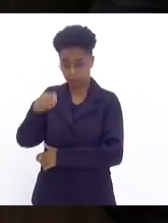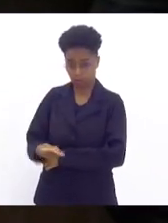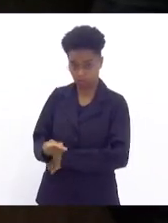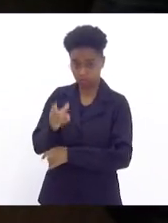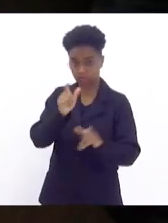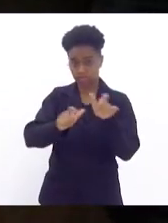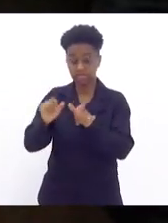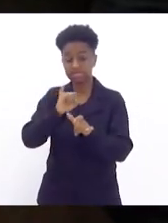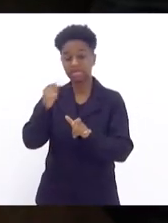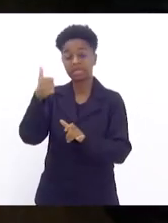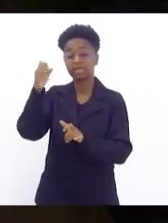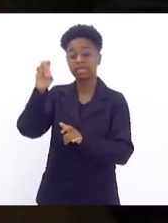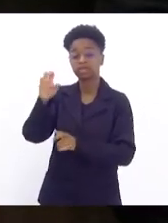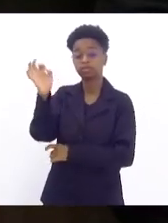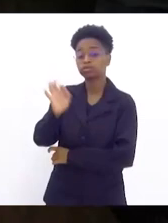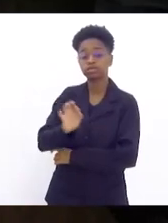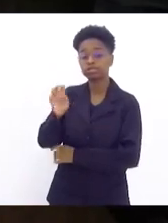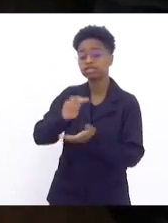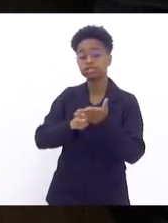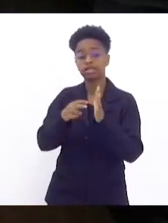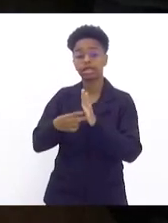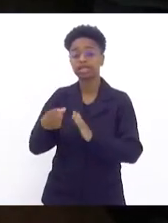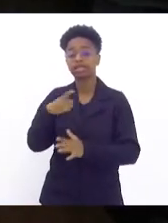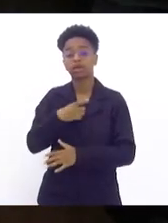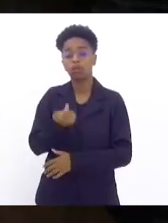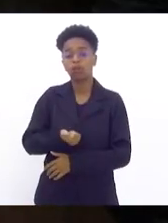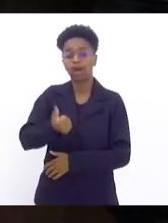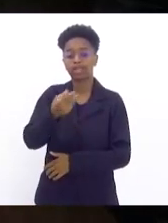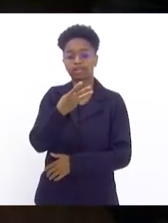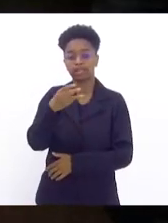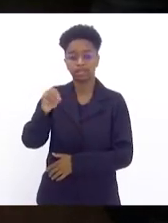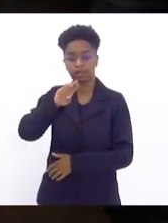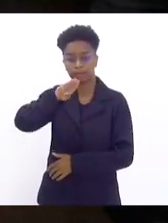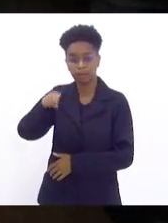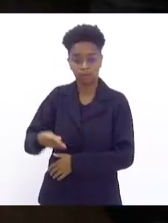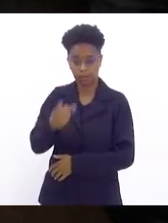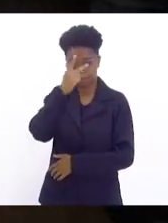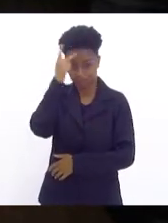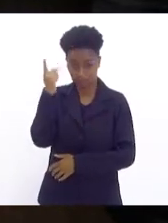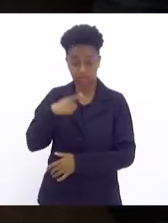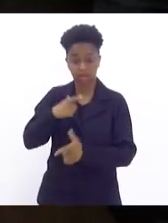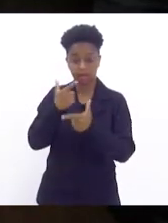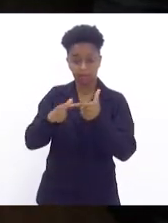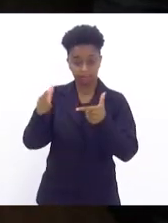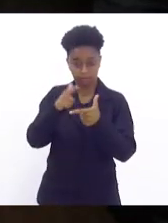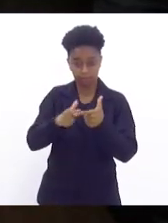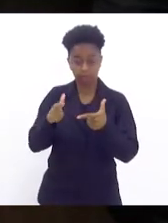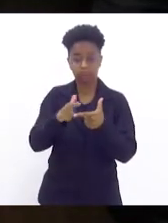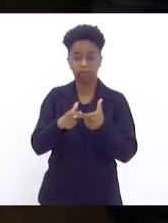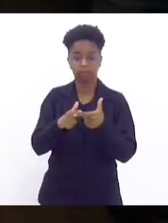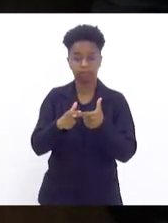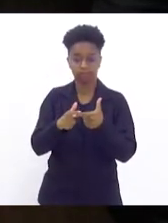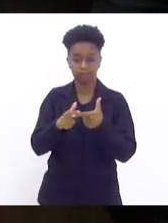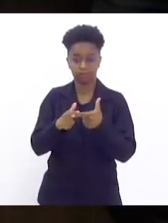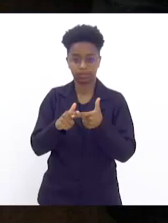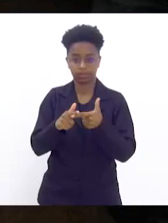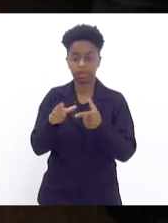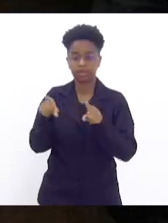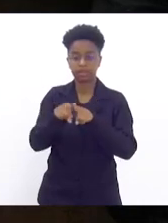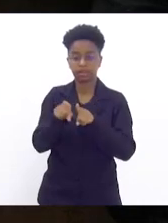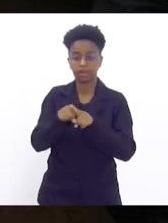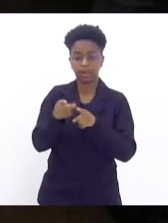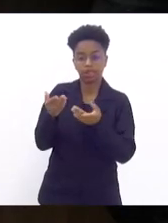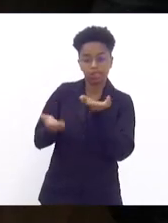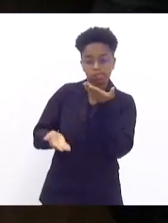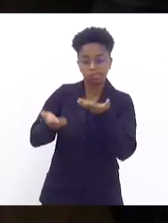15% disso significa que temos quase 30 milhões de pessoas com problema e desequilíbrio